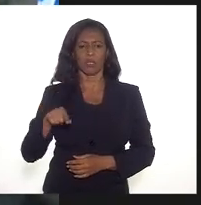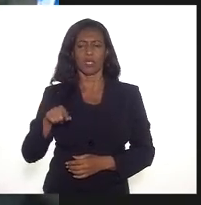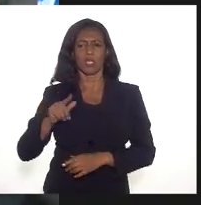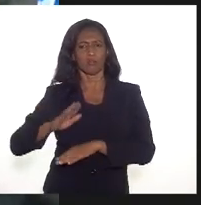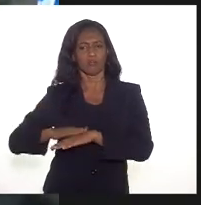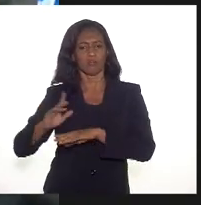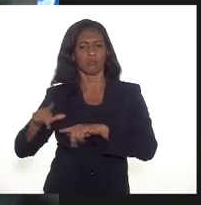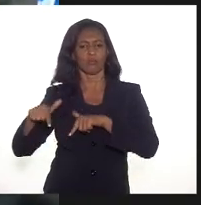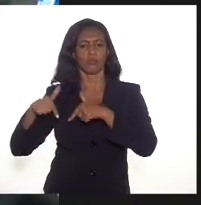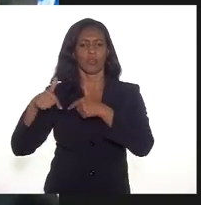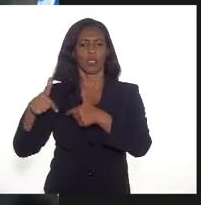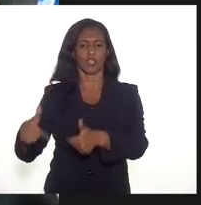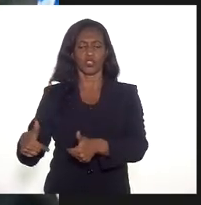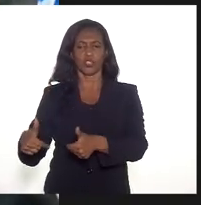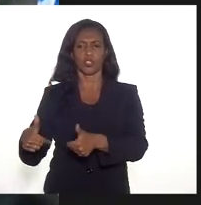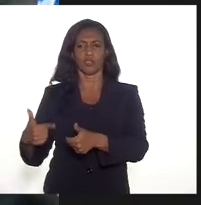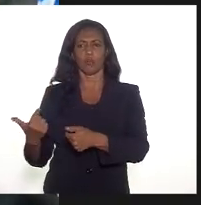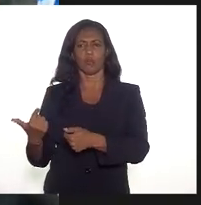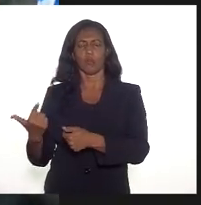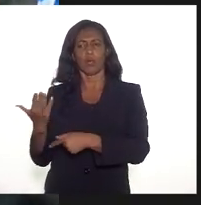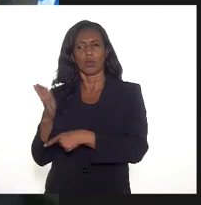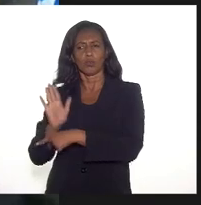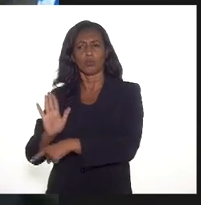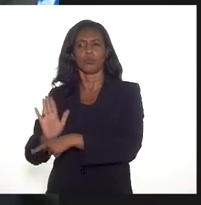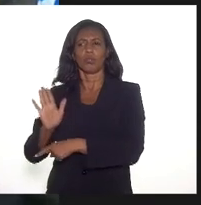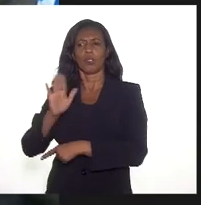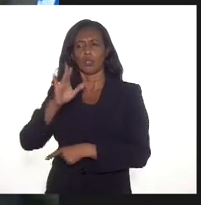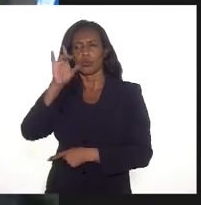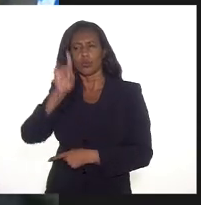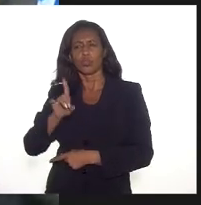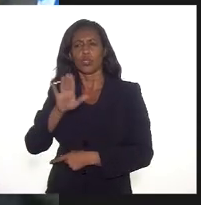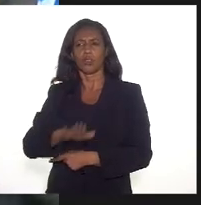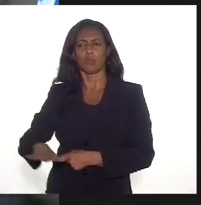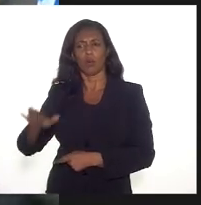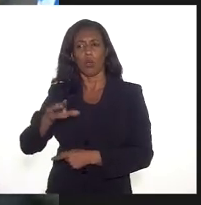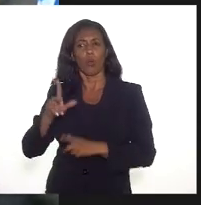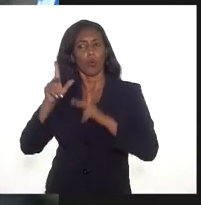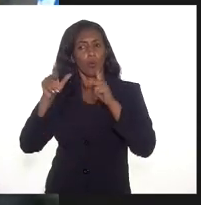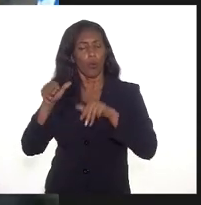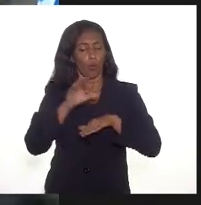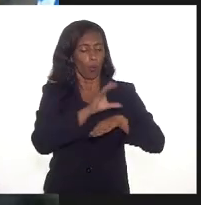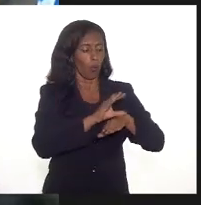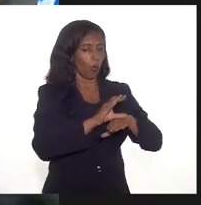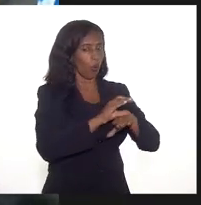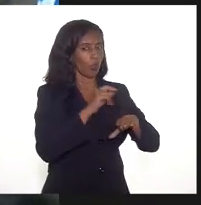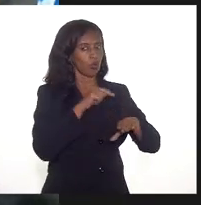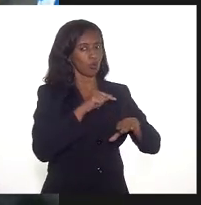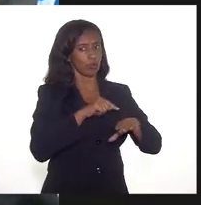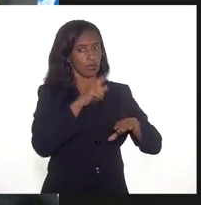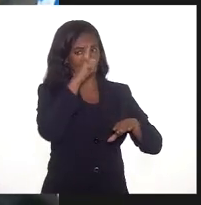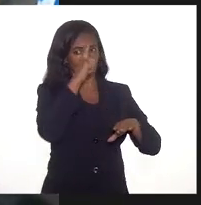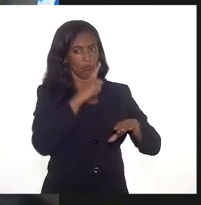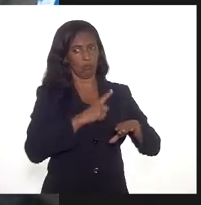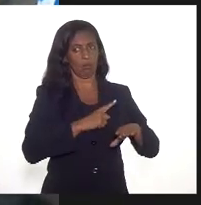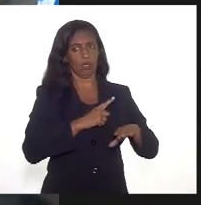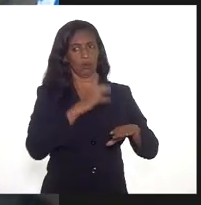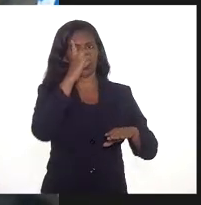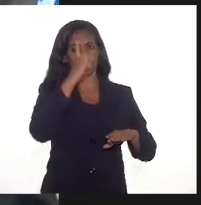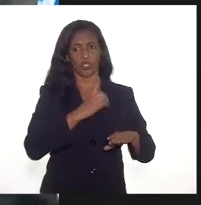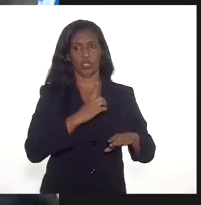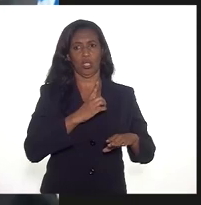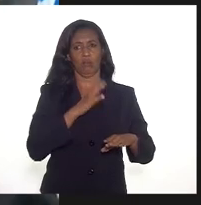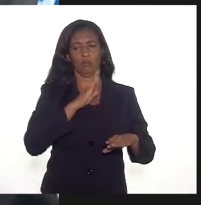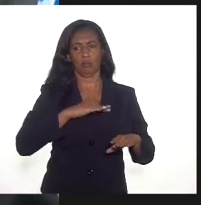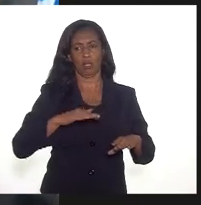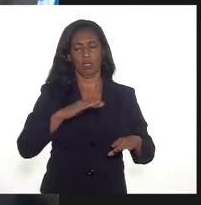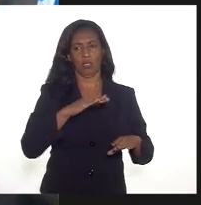atuar defendendo os direitos dos menores, como diz a Constituição e o Estatuto da Criança e Adolescente. Os agentes